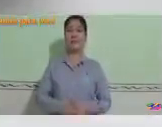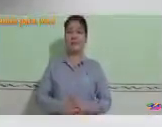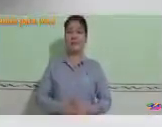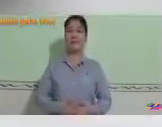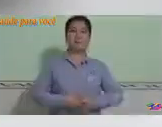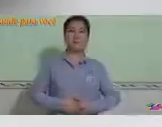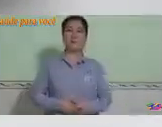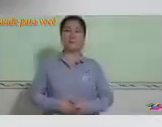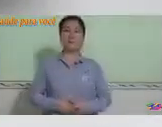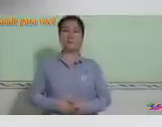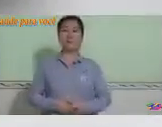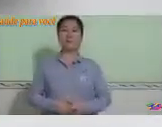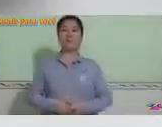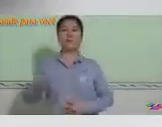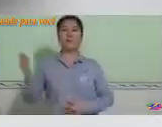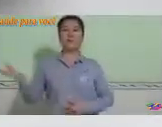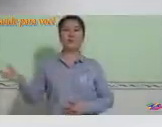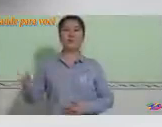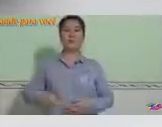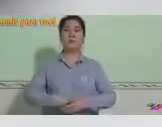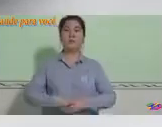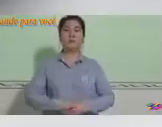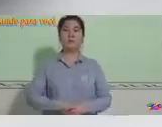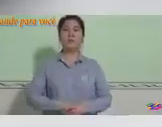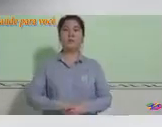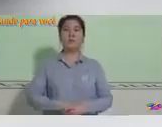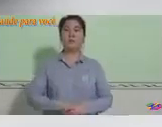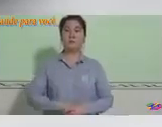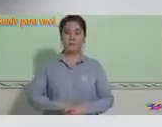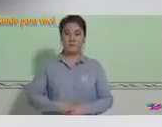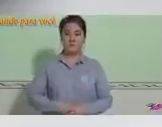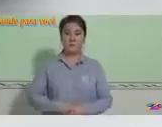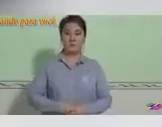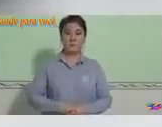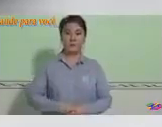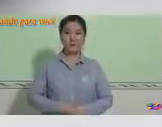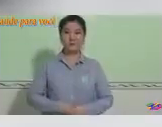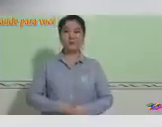ou familiares, como hiperatividade ou timidez, por exemplo.